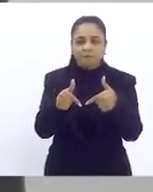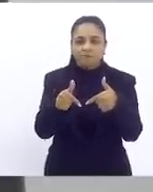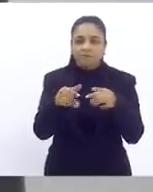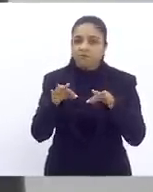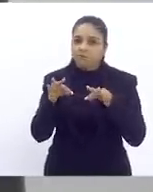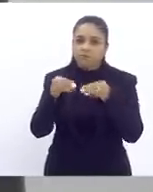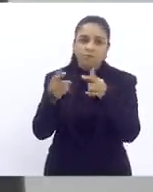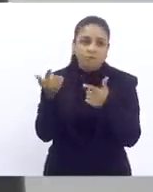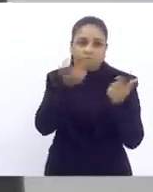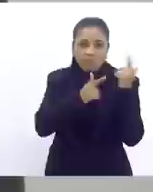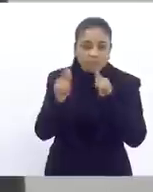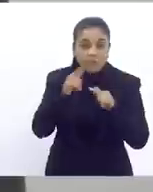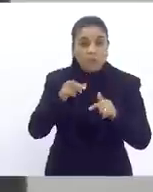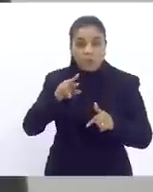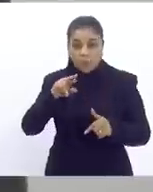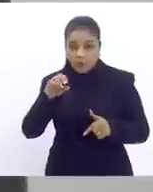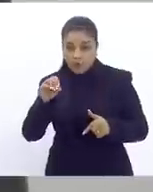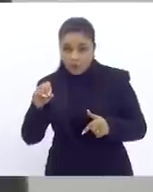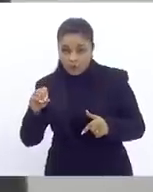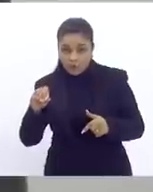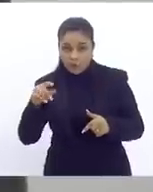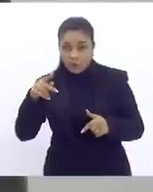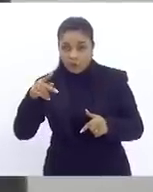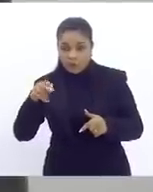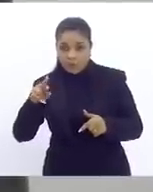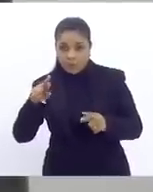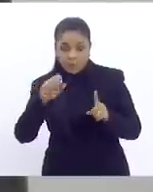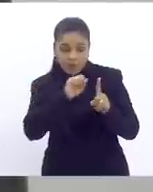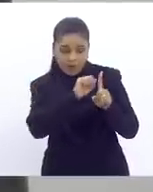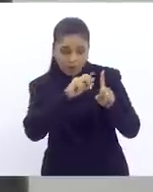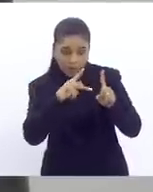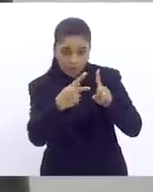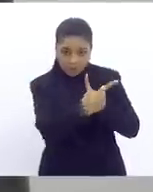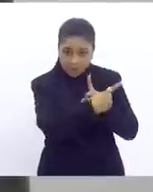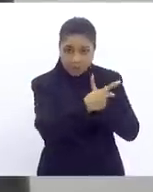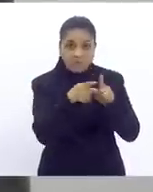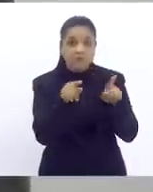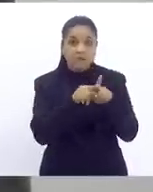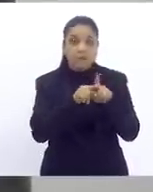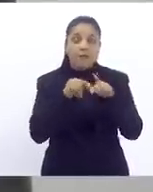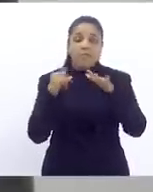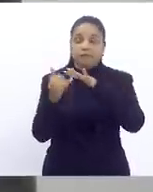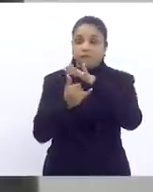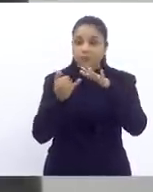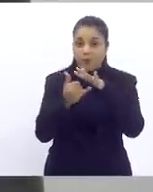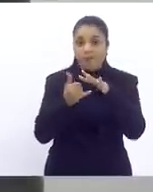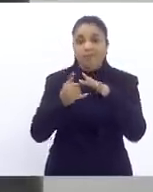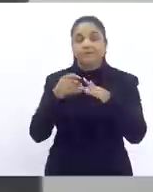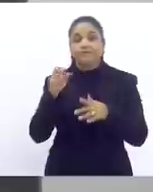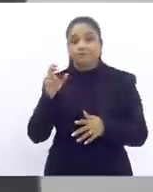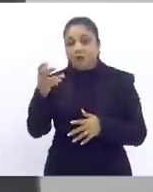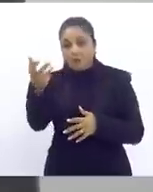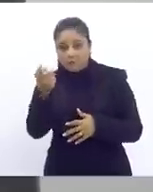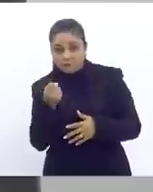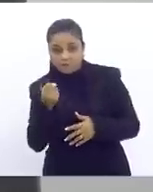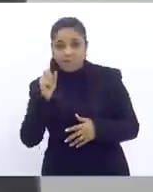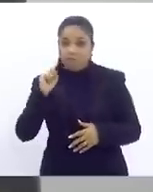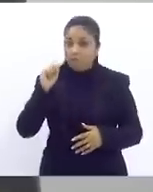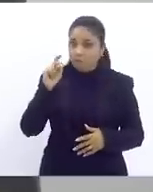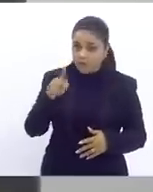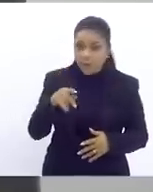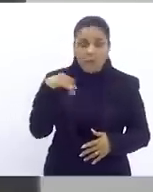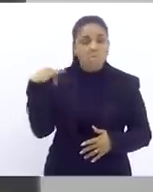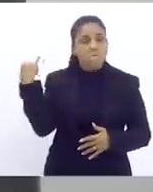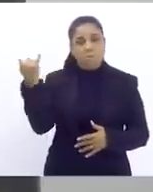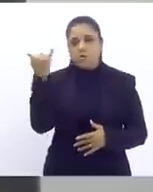tanto Rio previdência quantos órgãos quanto os pensionistas e aposentados isso é importantíssimo Tá